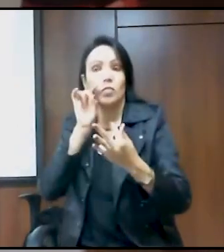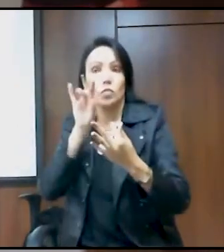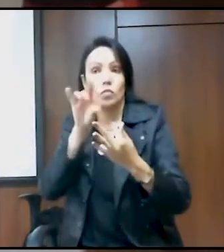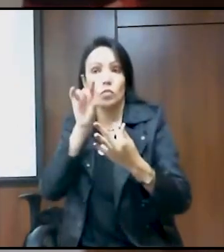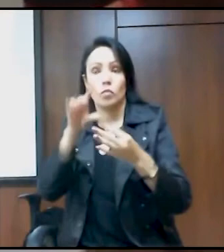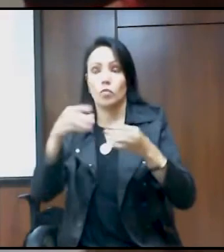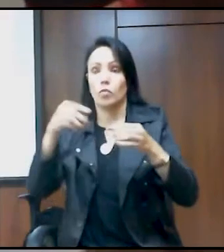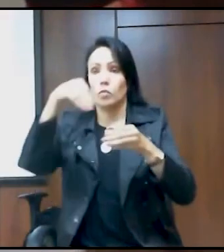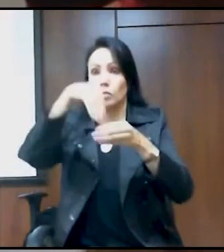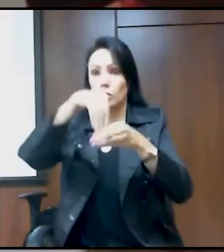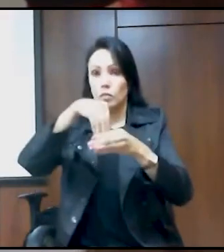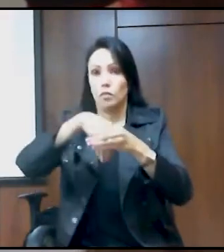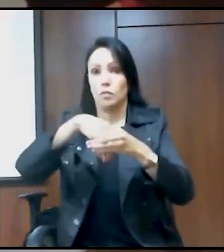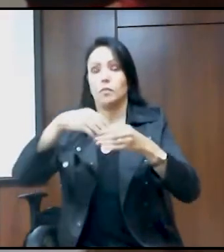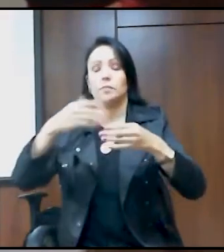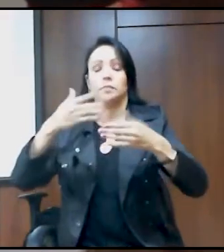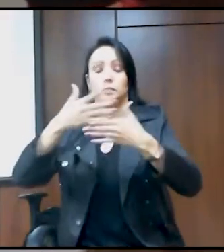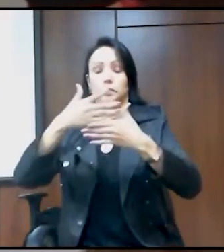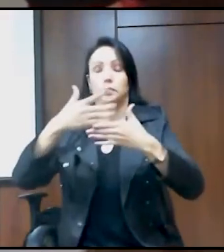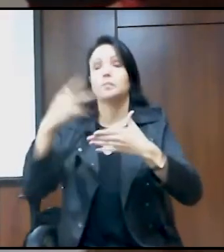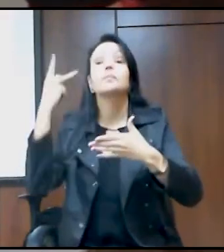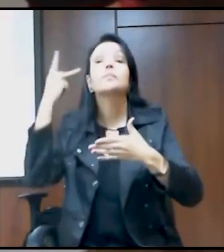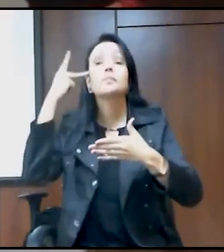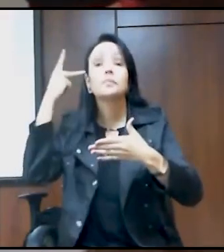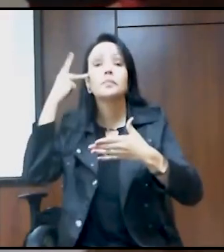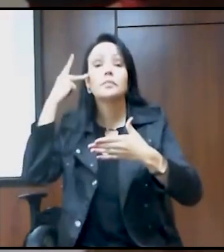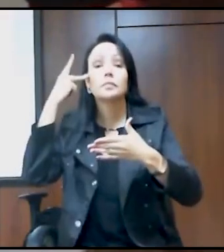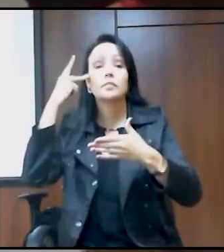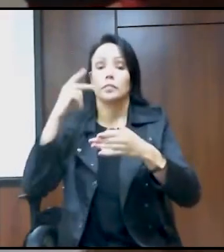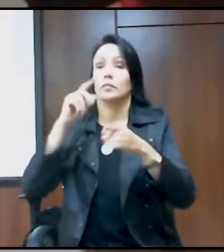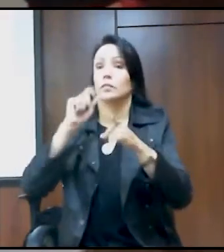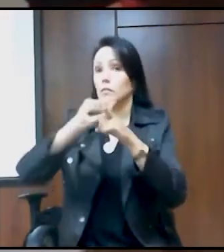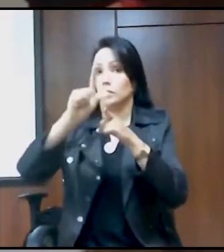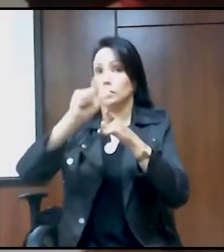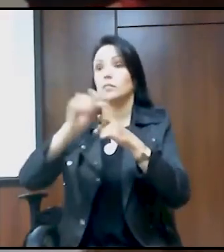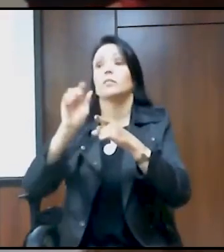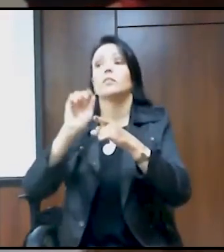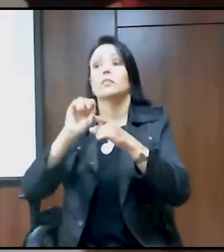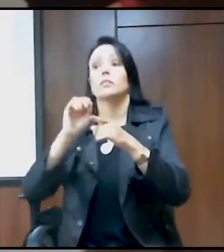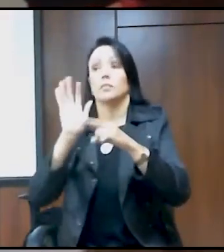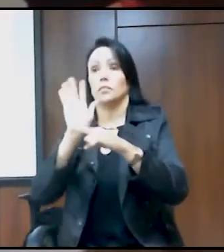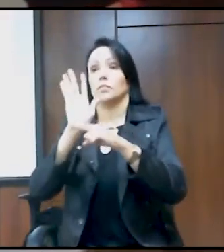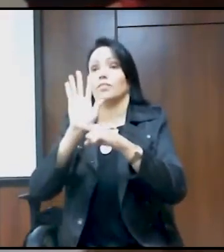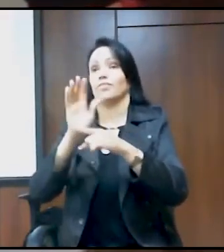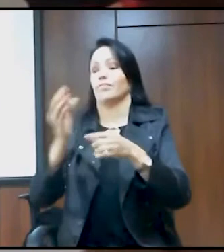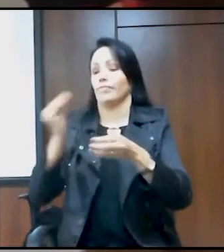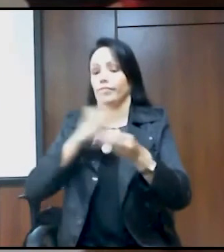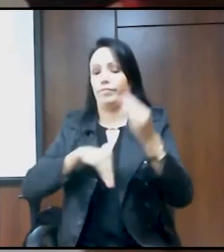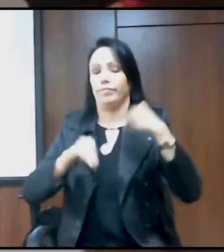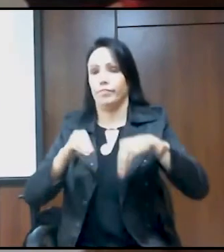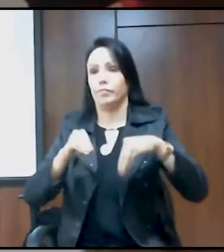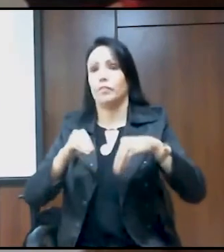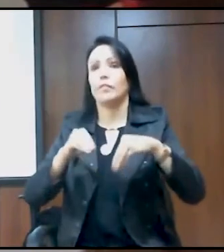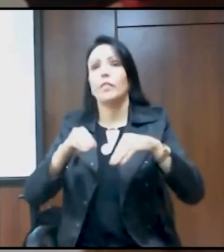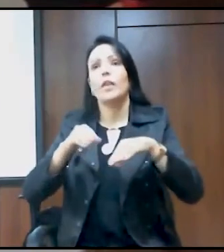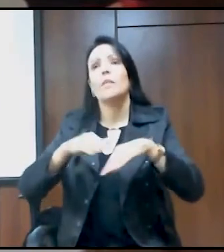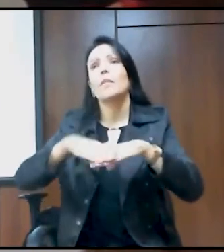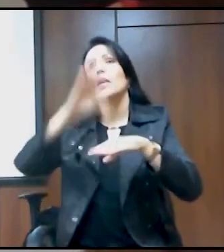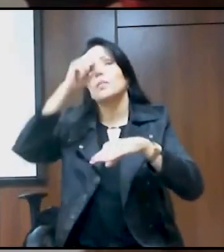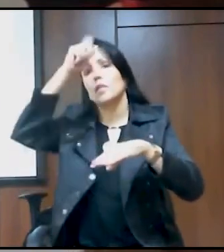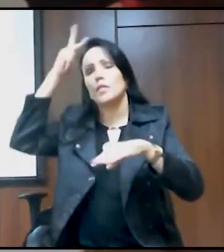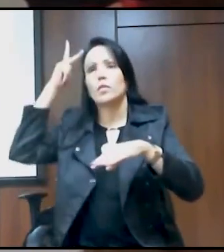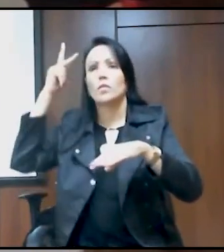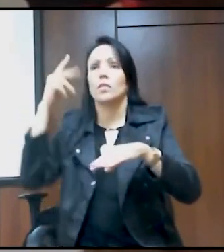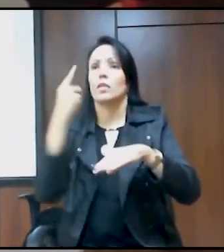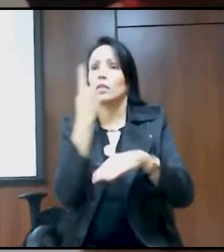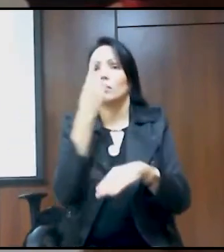na cidade de São Paulo recebendo auxílio aluguel. Neste ano de 2016, a Prefeitura de São Paulo gastou mais de 140